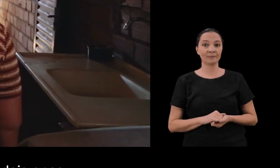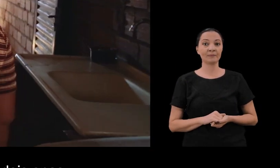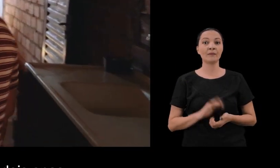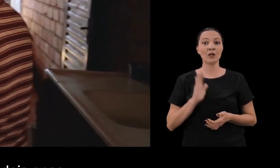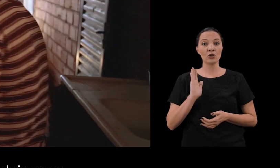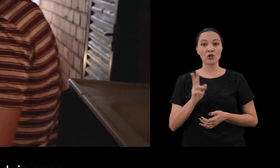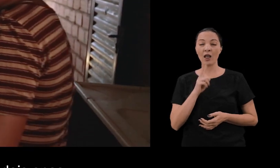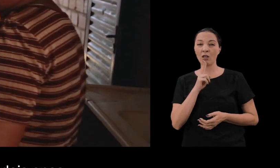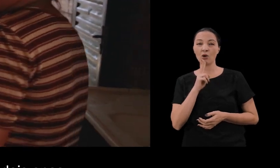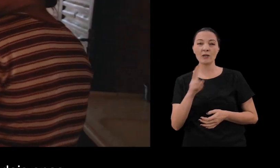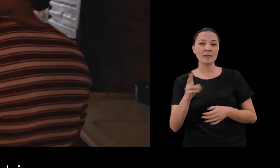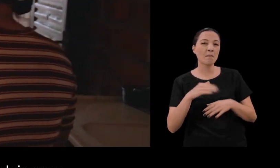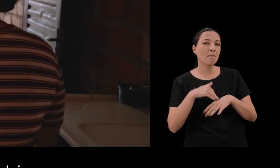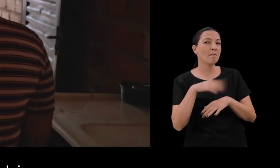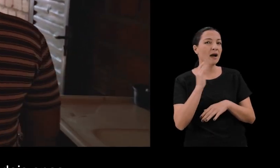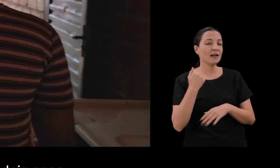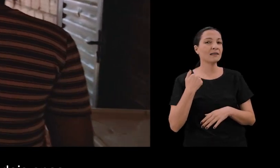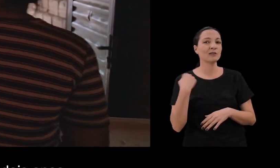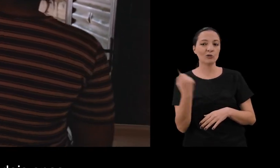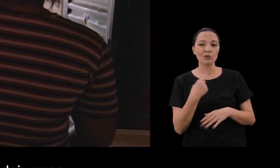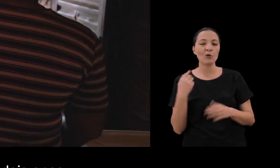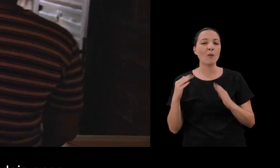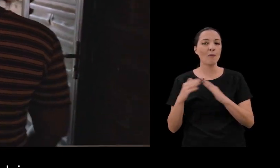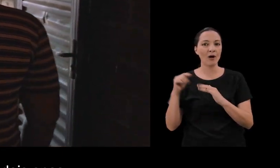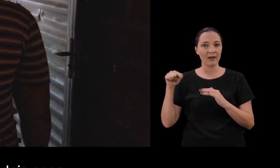Já tem mais de 2 anos que nós moramos aqui,